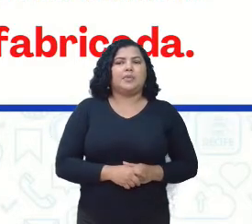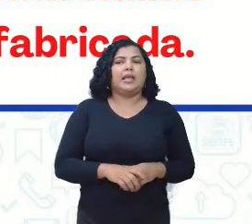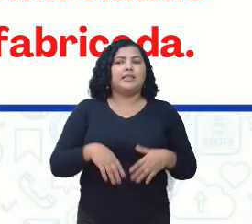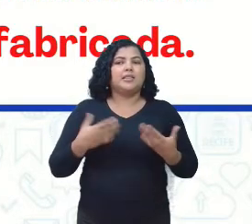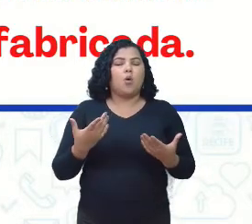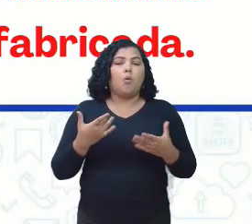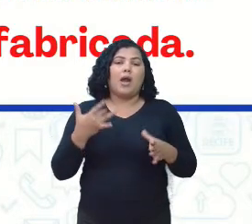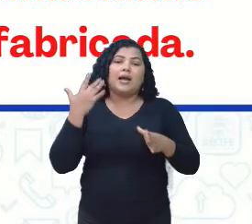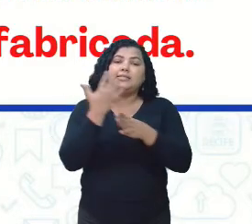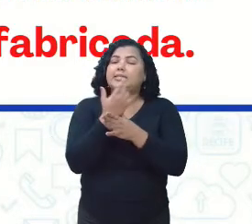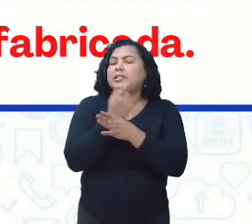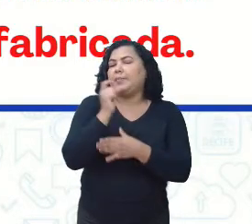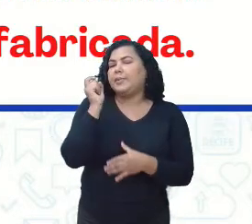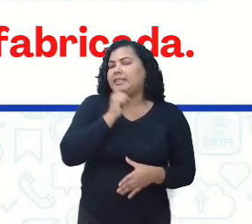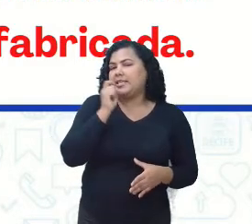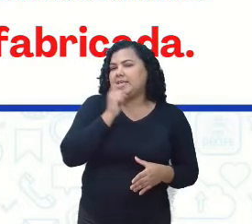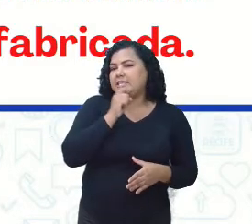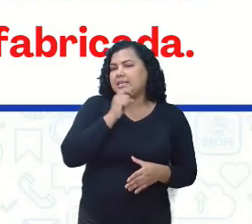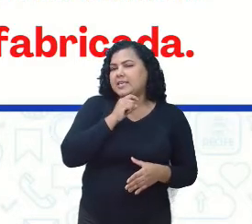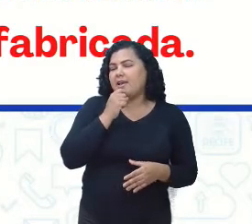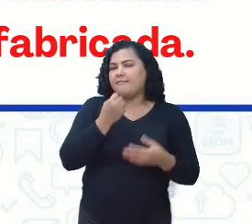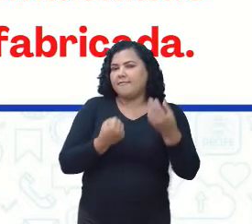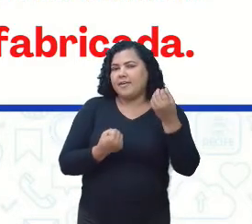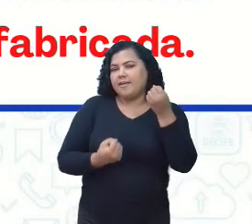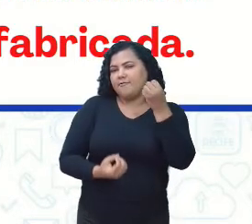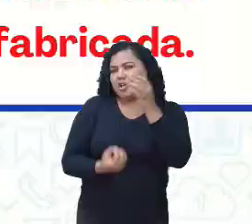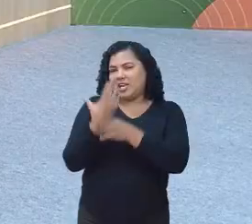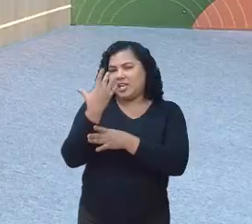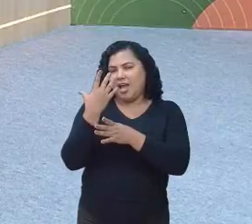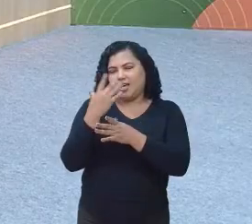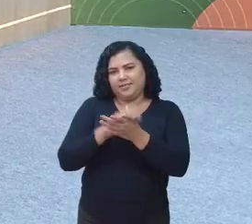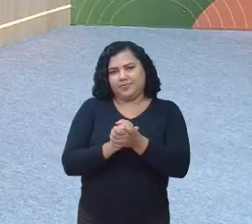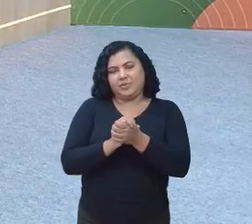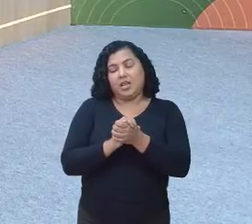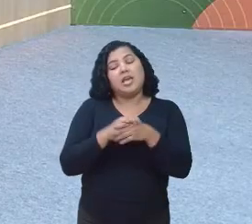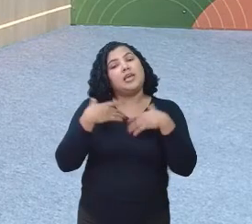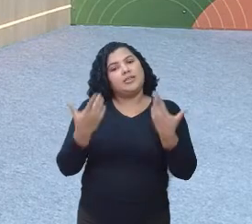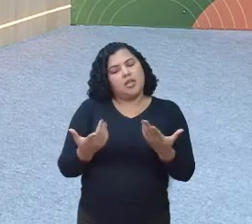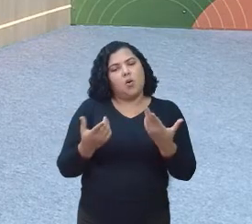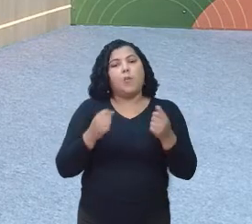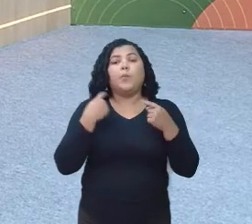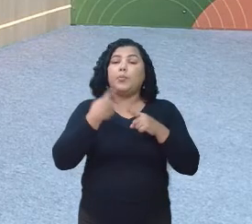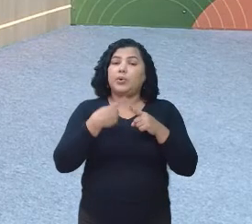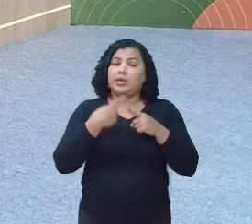de mentirinha, uma cidade fabricada, porque ela é feita apenas para que essas pessoas